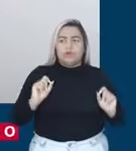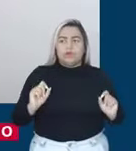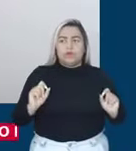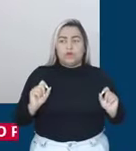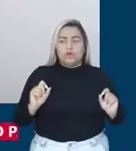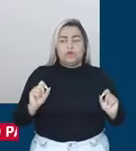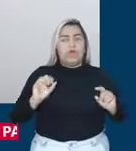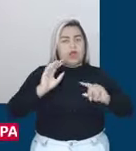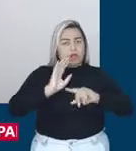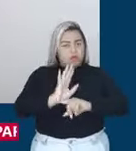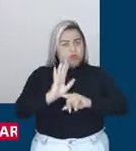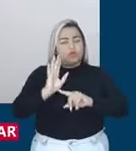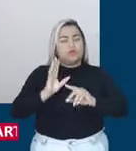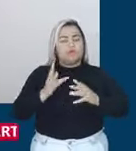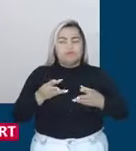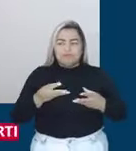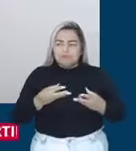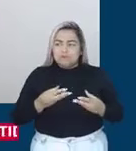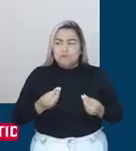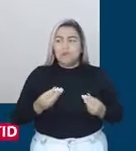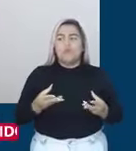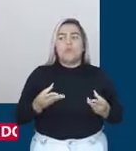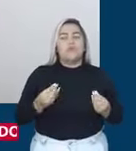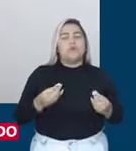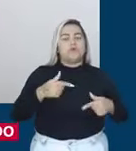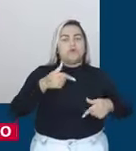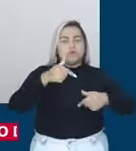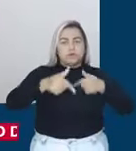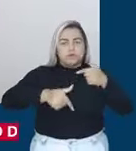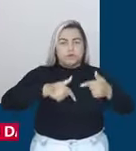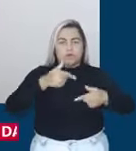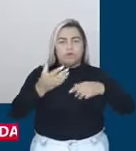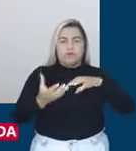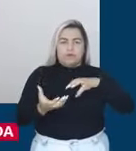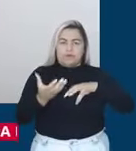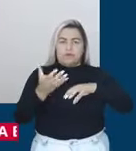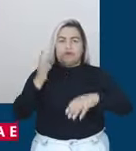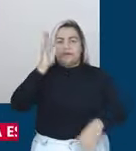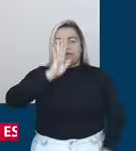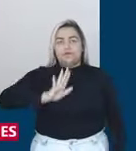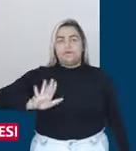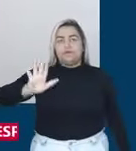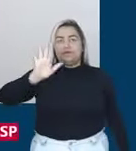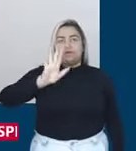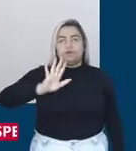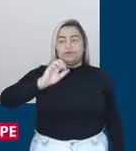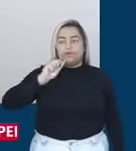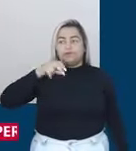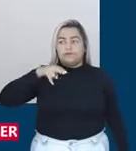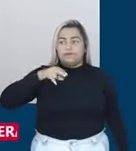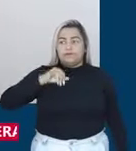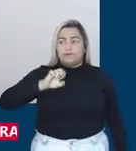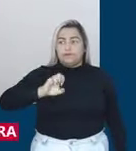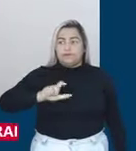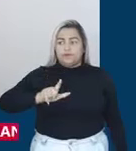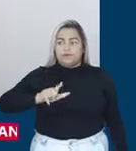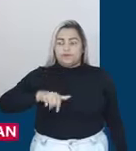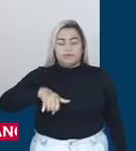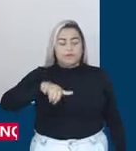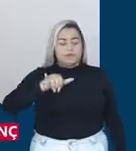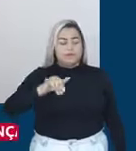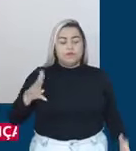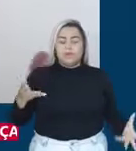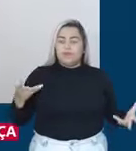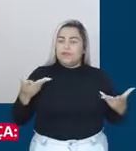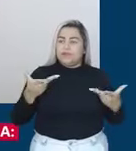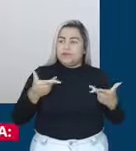estão nos ajudando muito aqui no trabalho no Congresso Nacional. A Aniele Franco, belíssimo